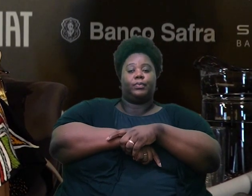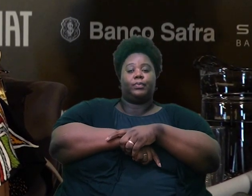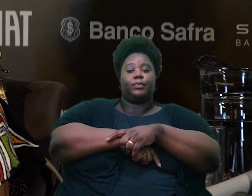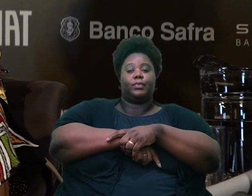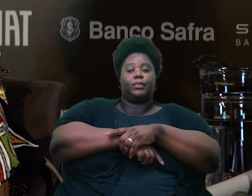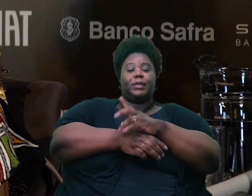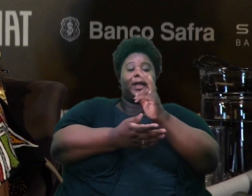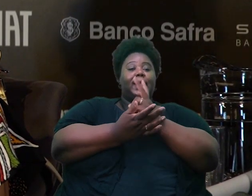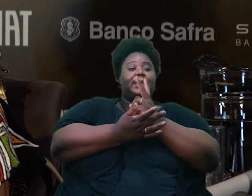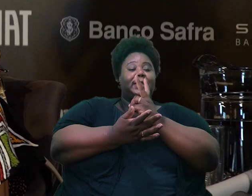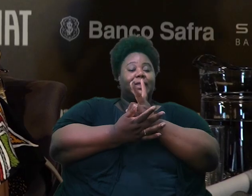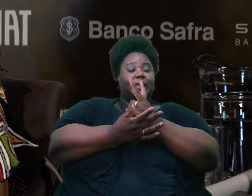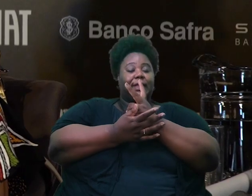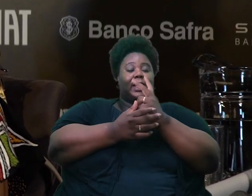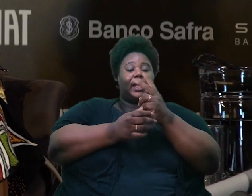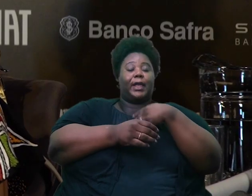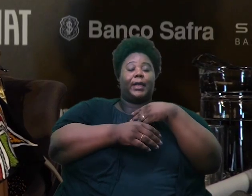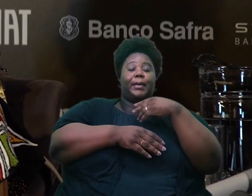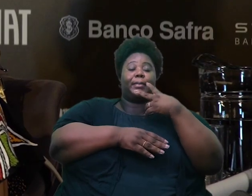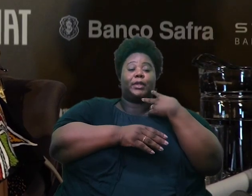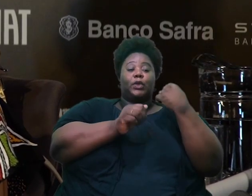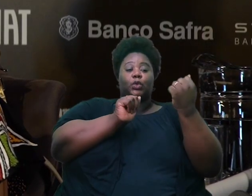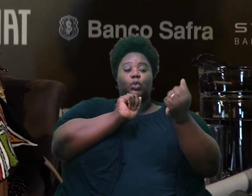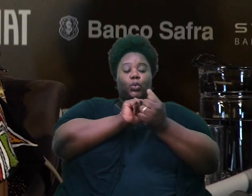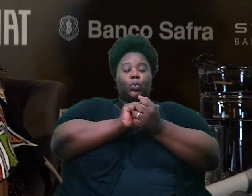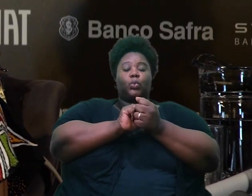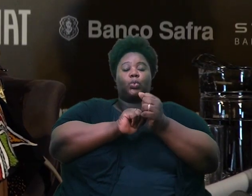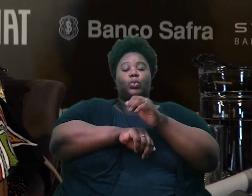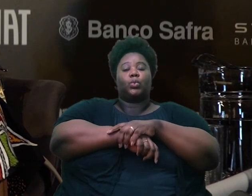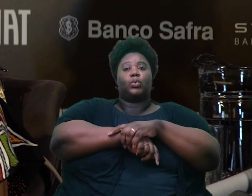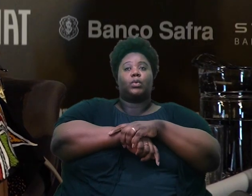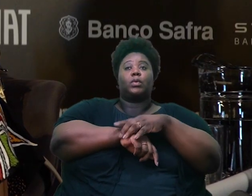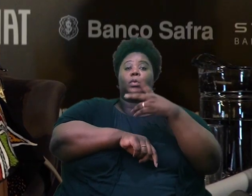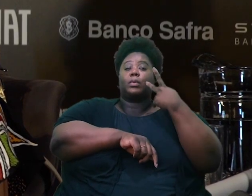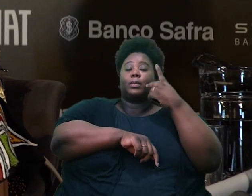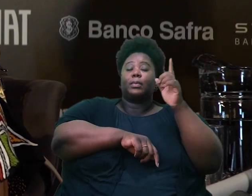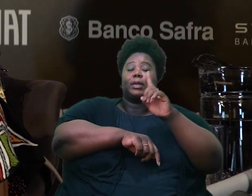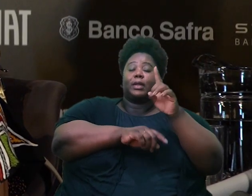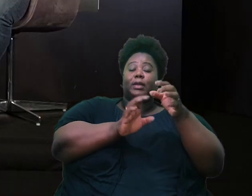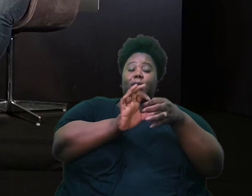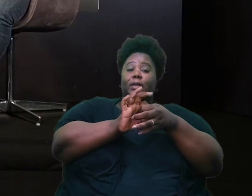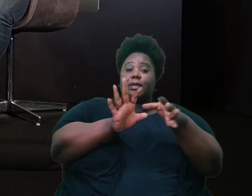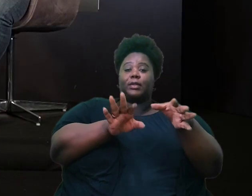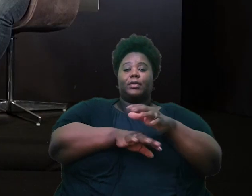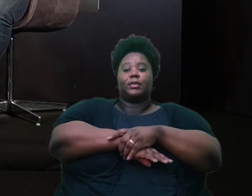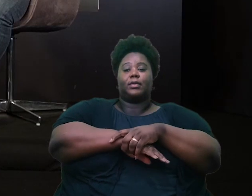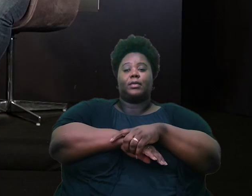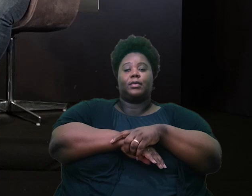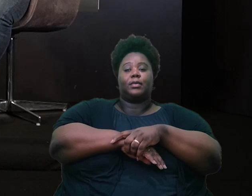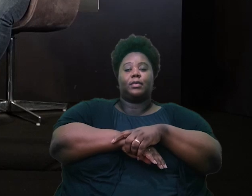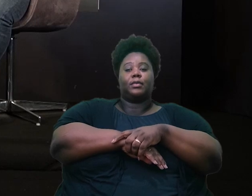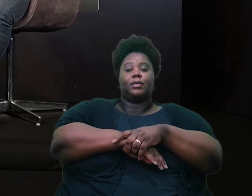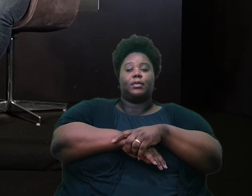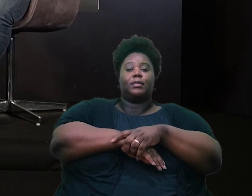Para sempre andar com a cabeça erguida e para não deixar. Você sabe que eu tenho uma fama de ser